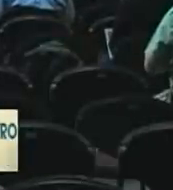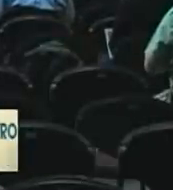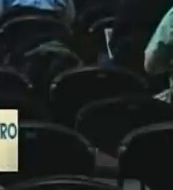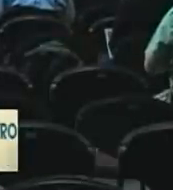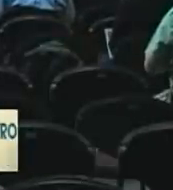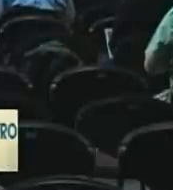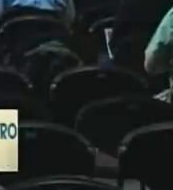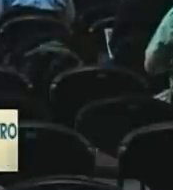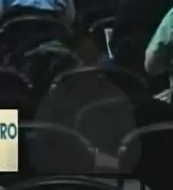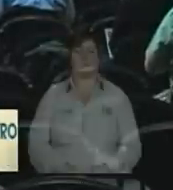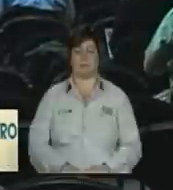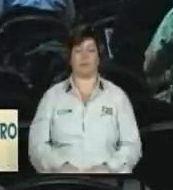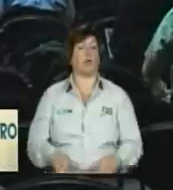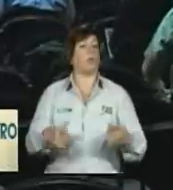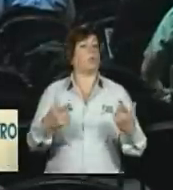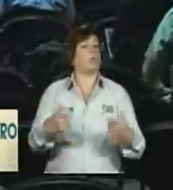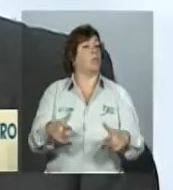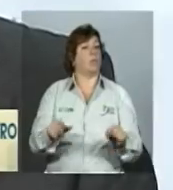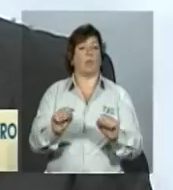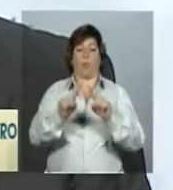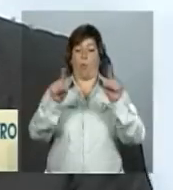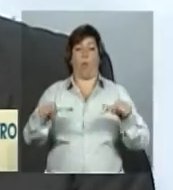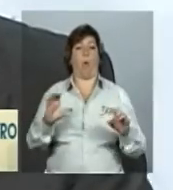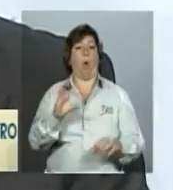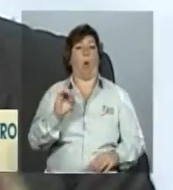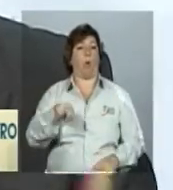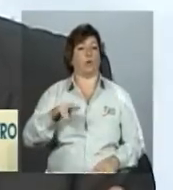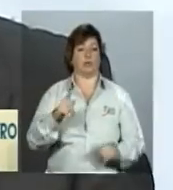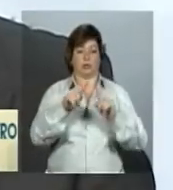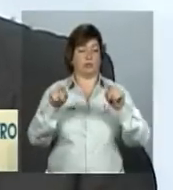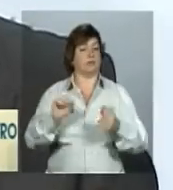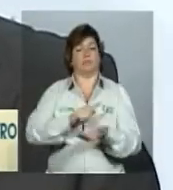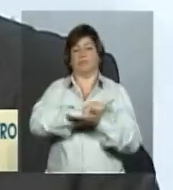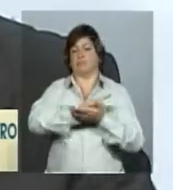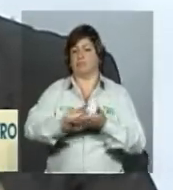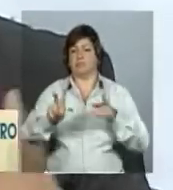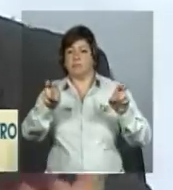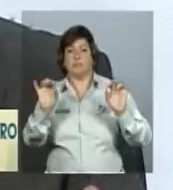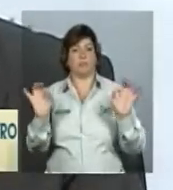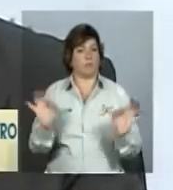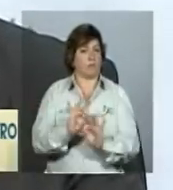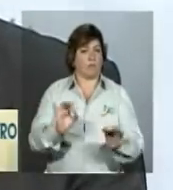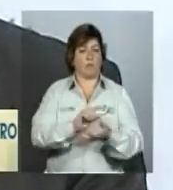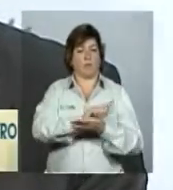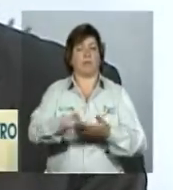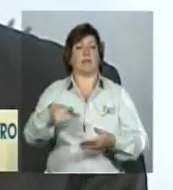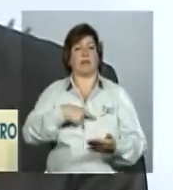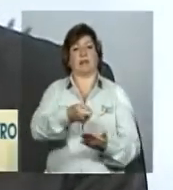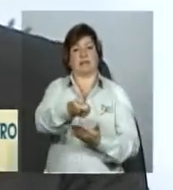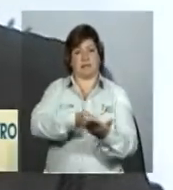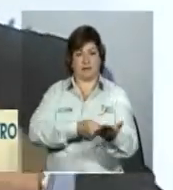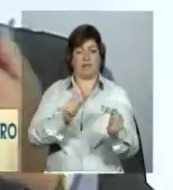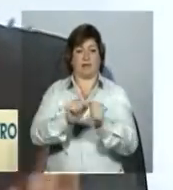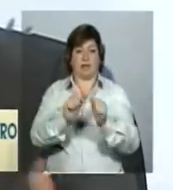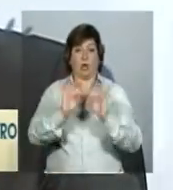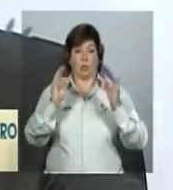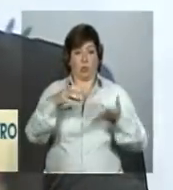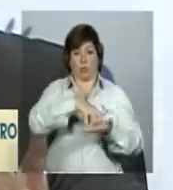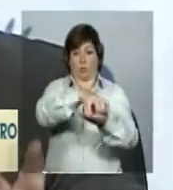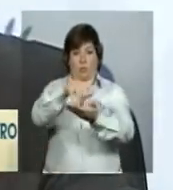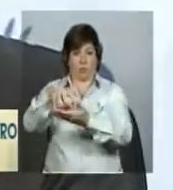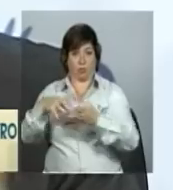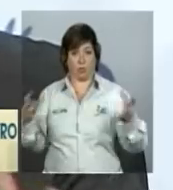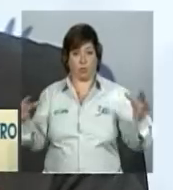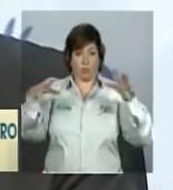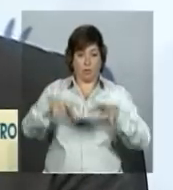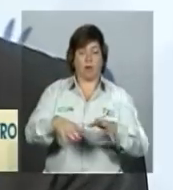não há mais colchetes no texto. O texto está sem colchetes. É um texto limpo, que está sendo submetido às delegações com vistas